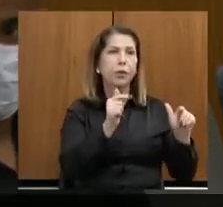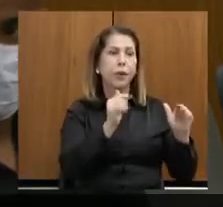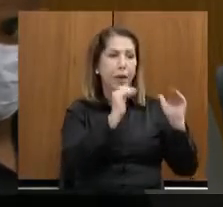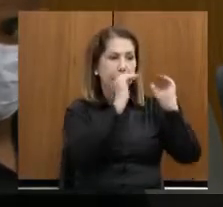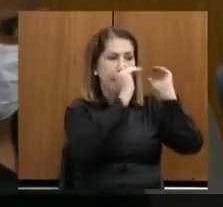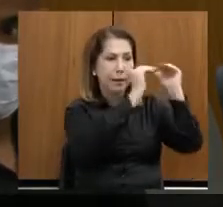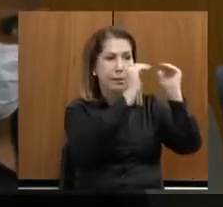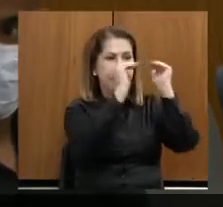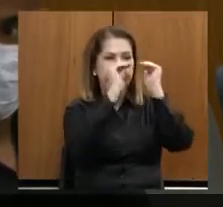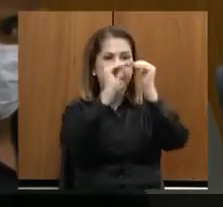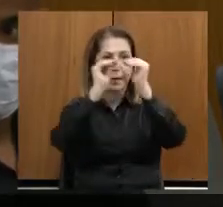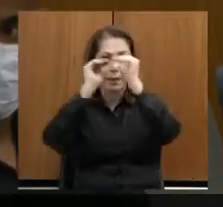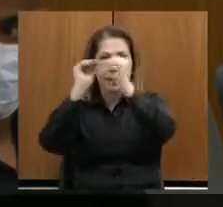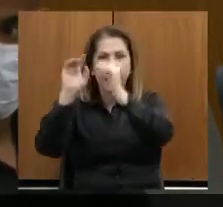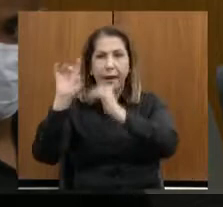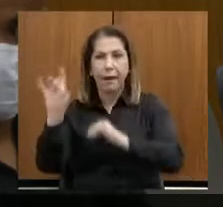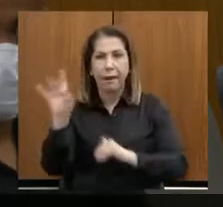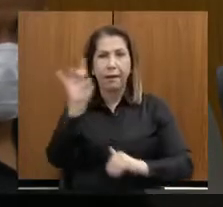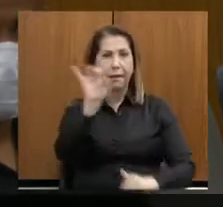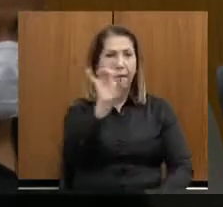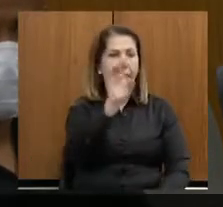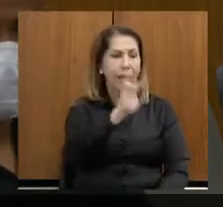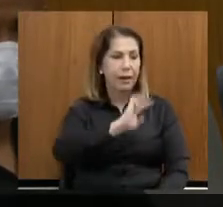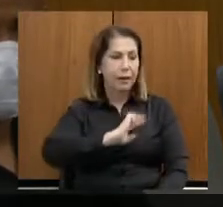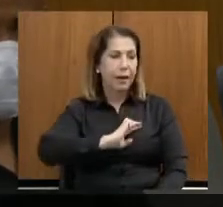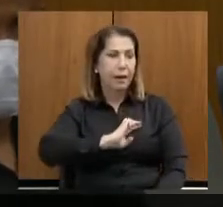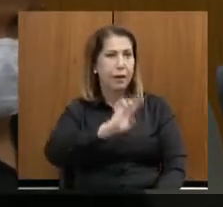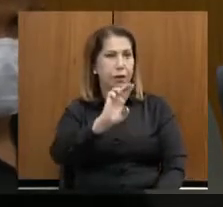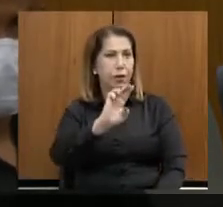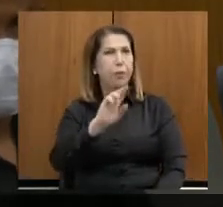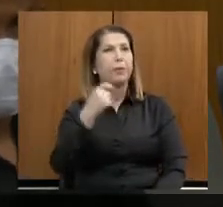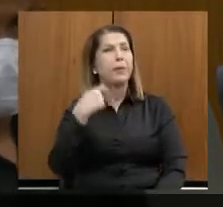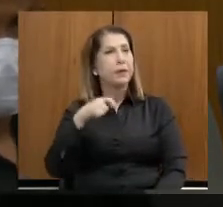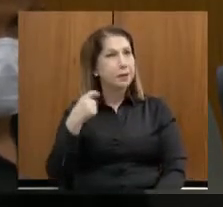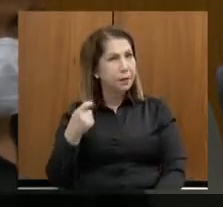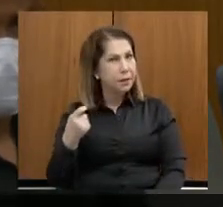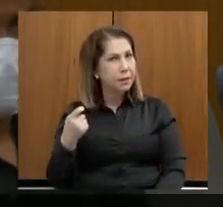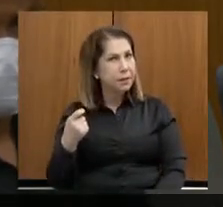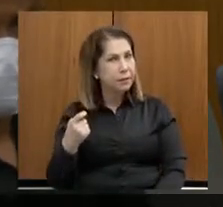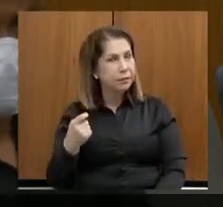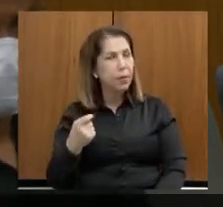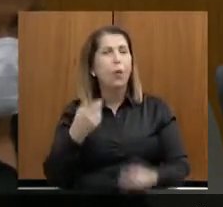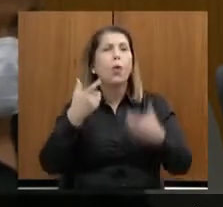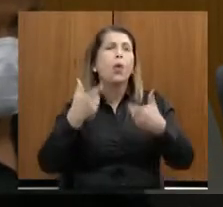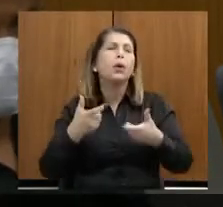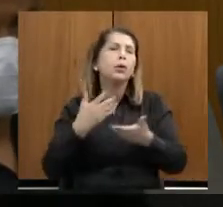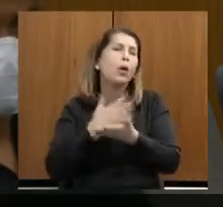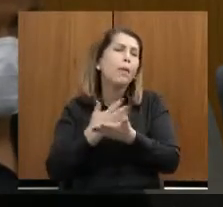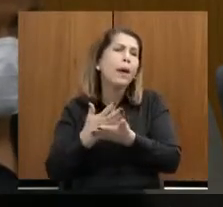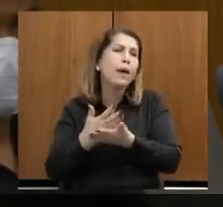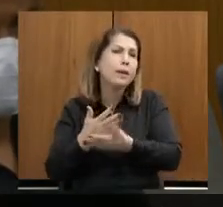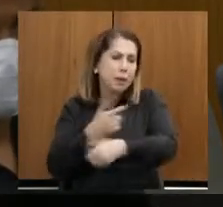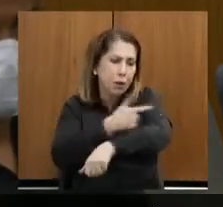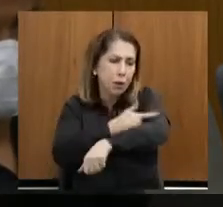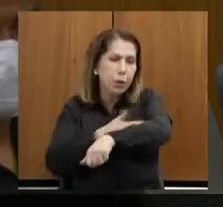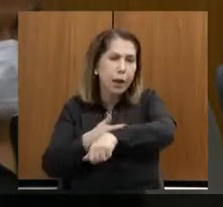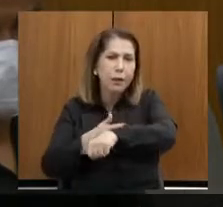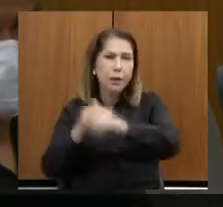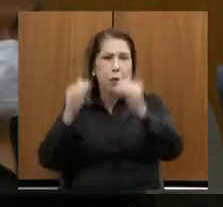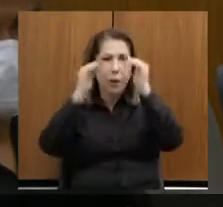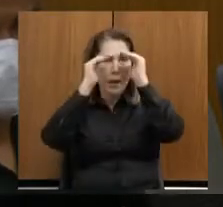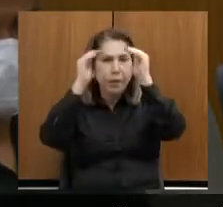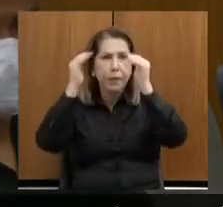respeitabilidade a respeitabilidade ela começa lá na cozinha de cada um ela começa no